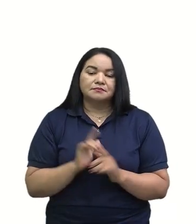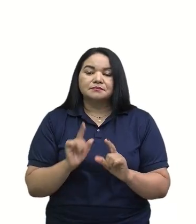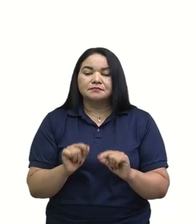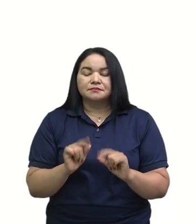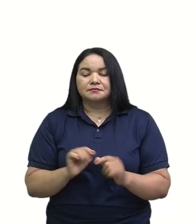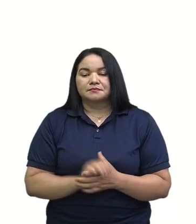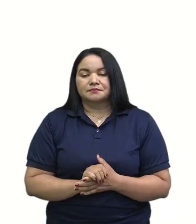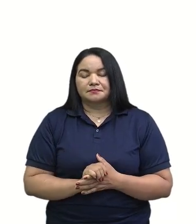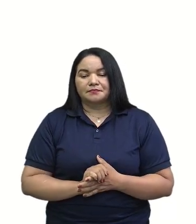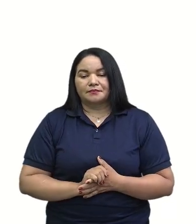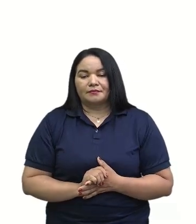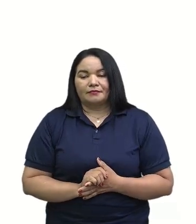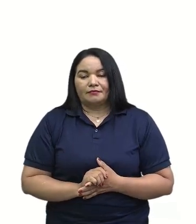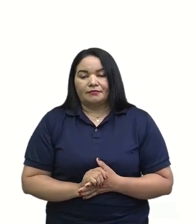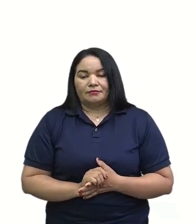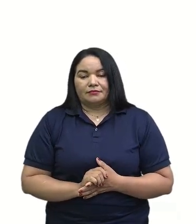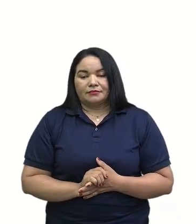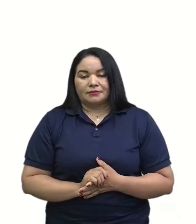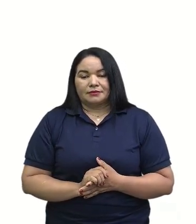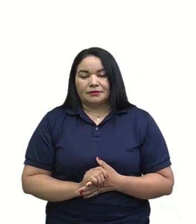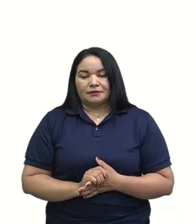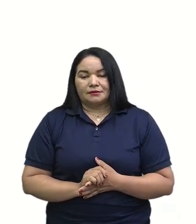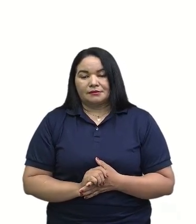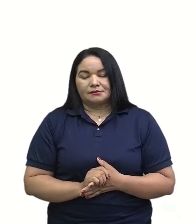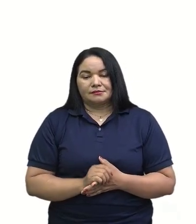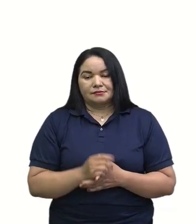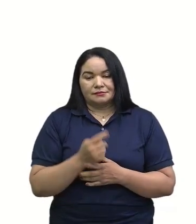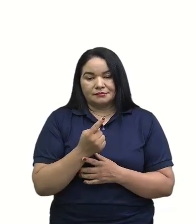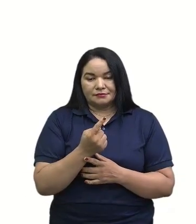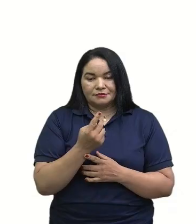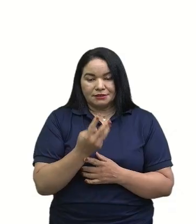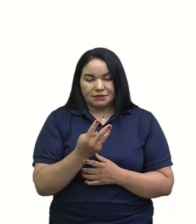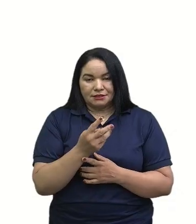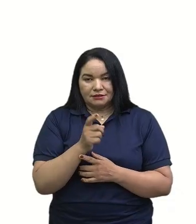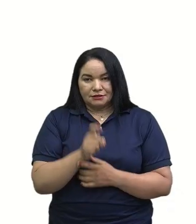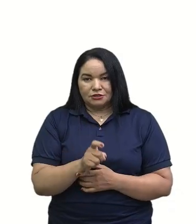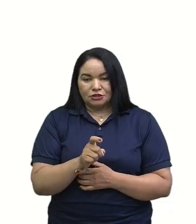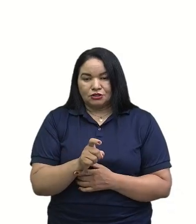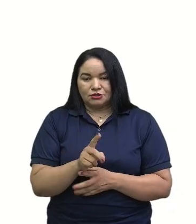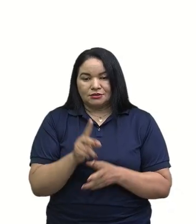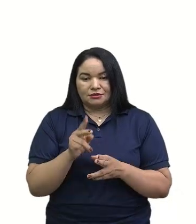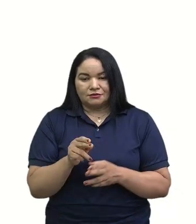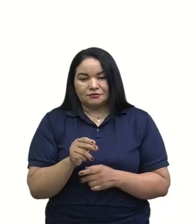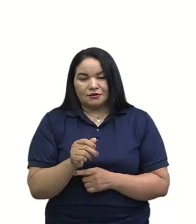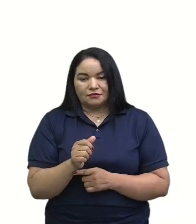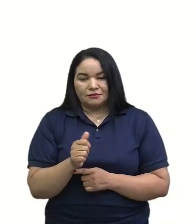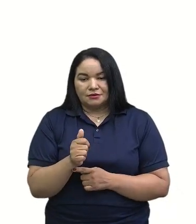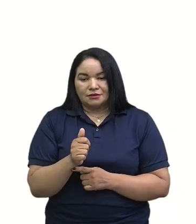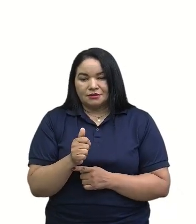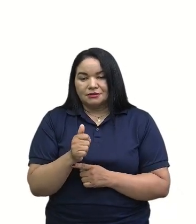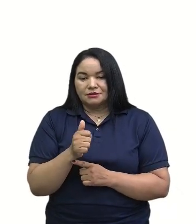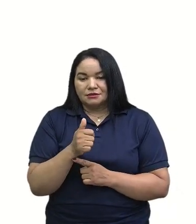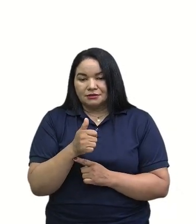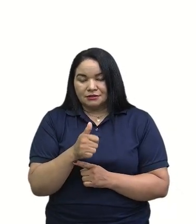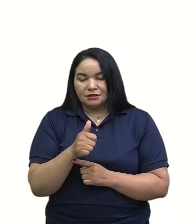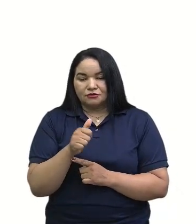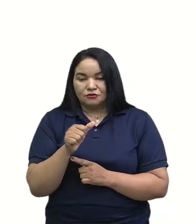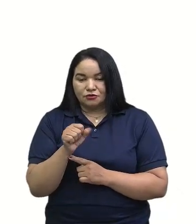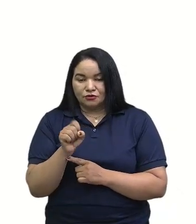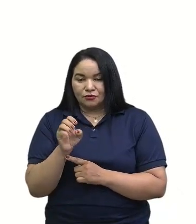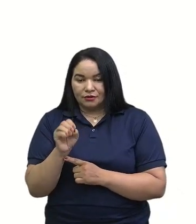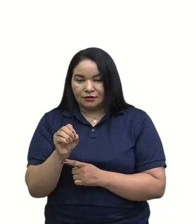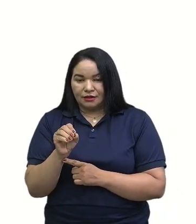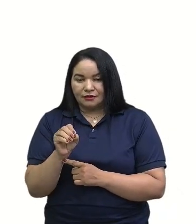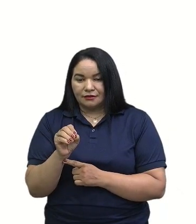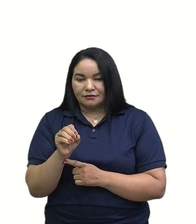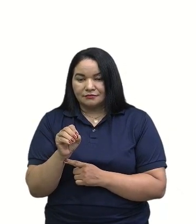situação. Vamos ficar agora com 13x igual a 180. Olha